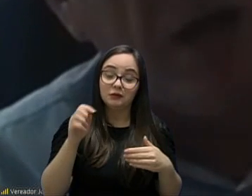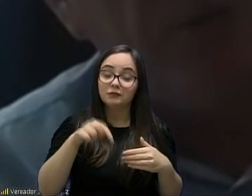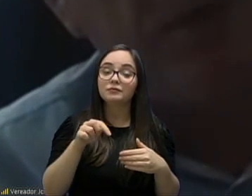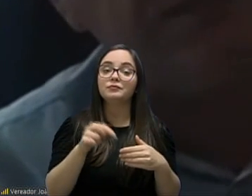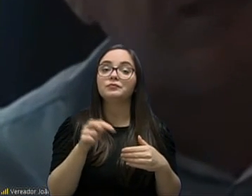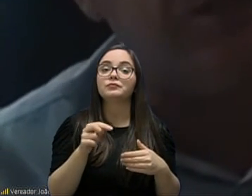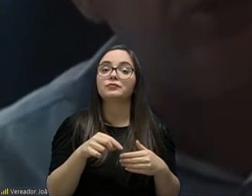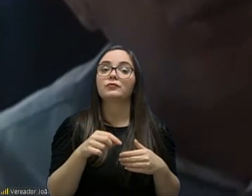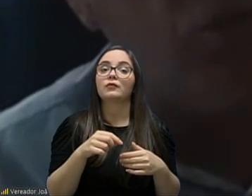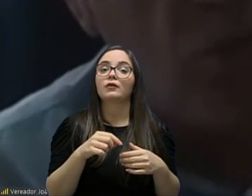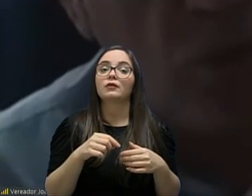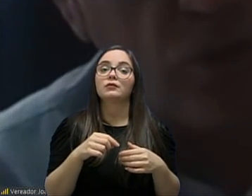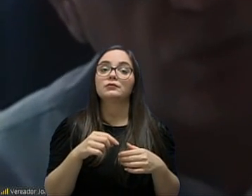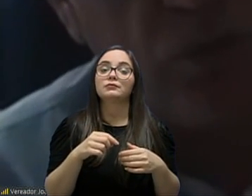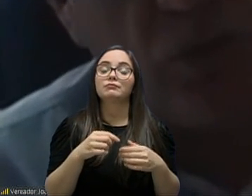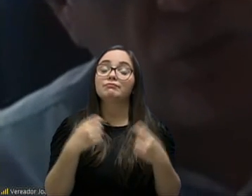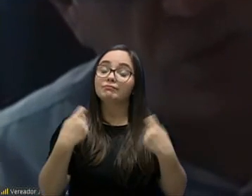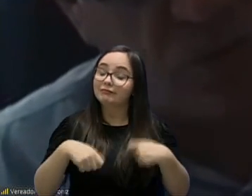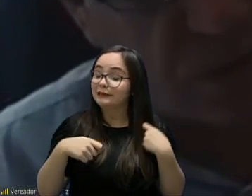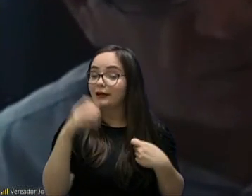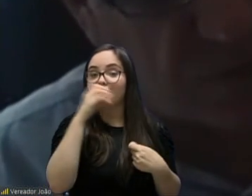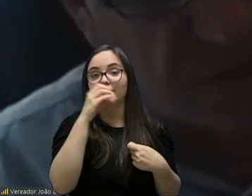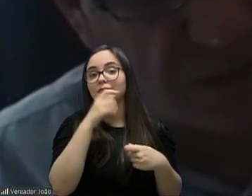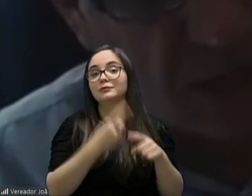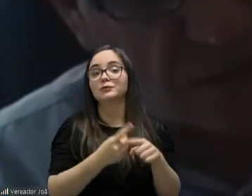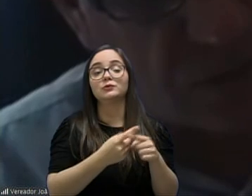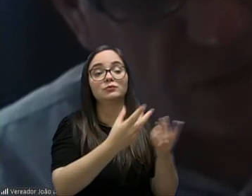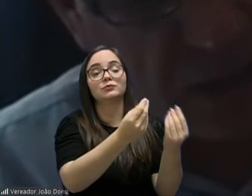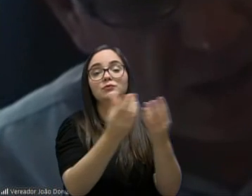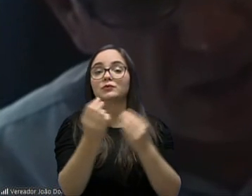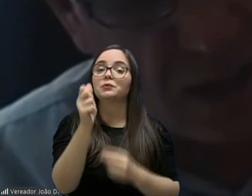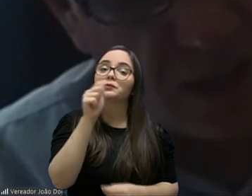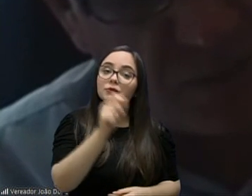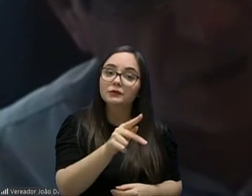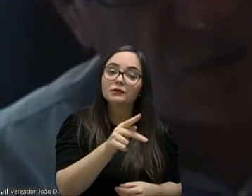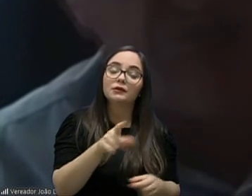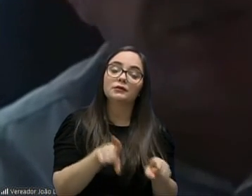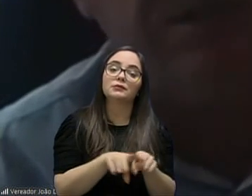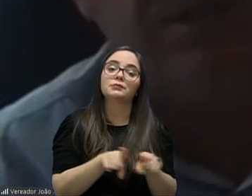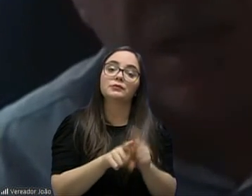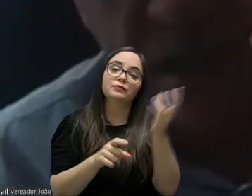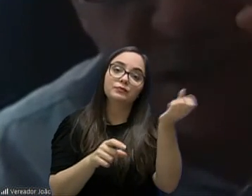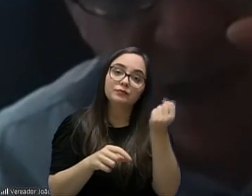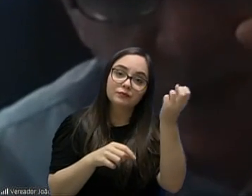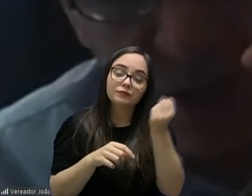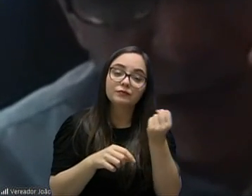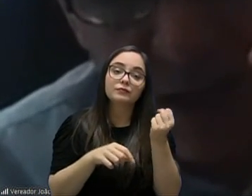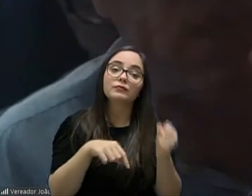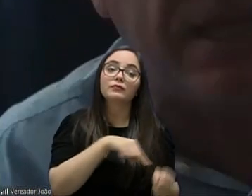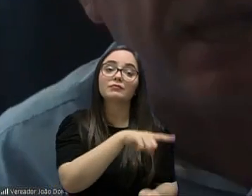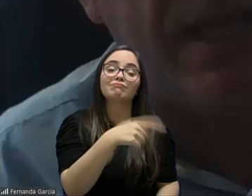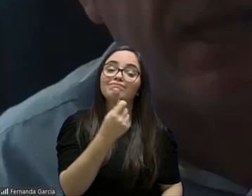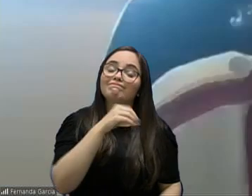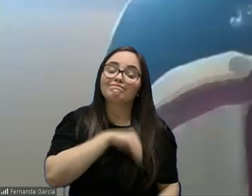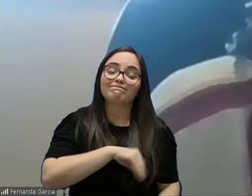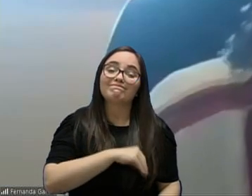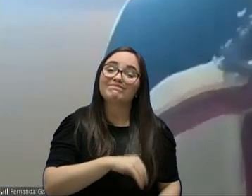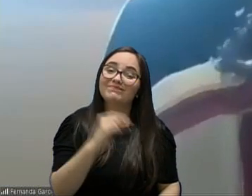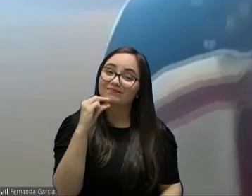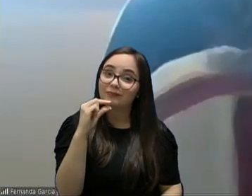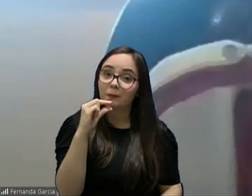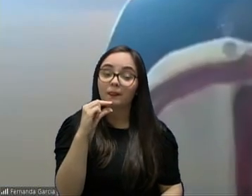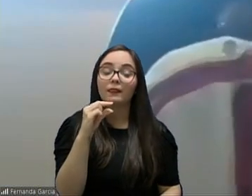forma, porque está atingindo muito os aposentados e pensionistas que têm uma renda muito pequena,